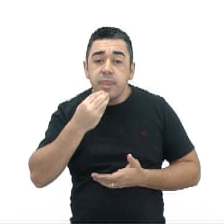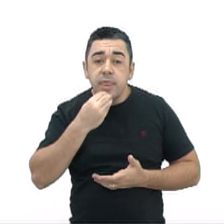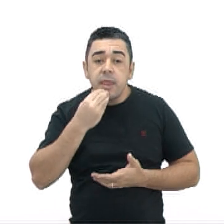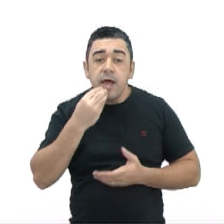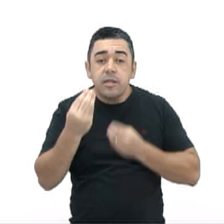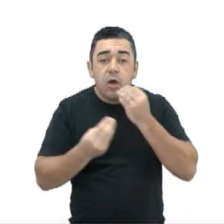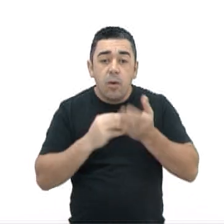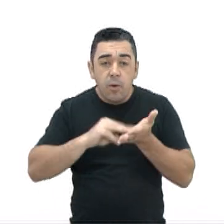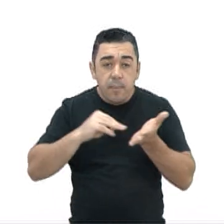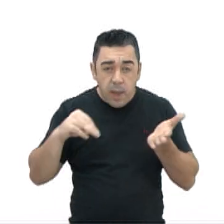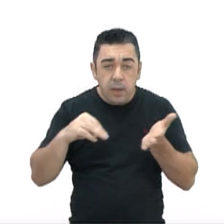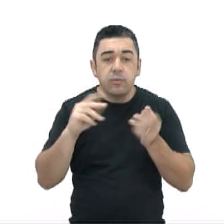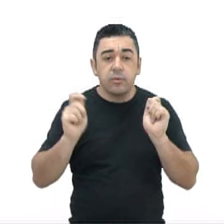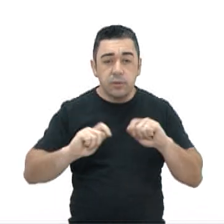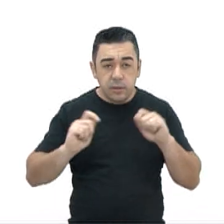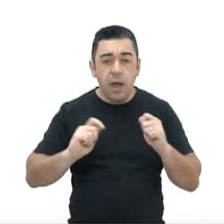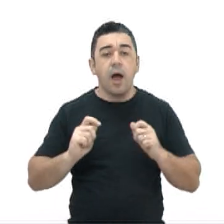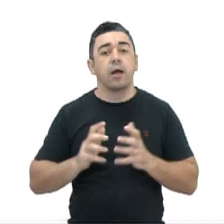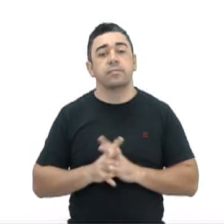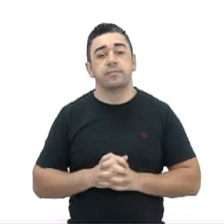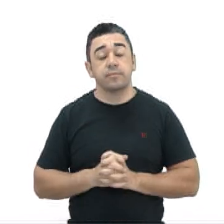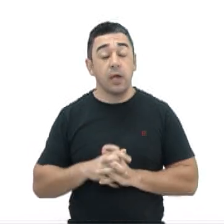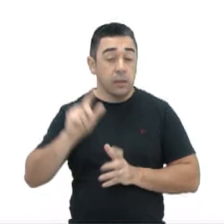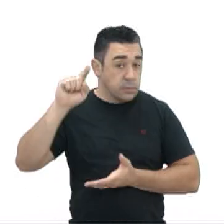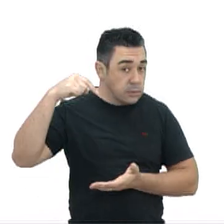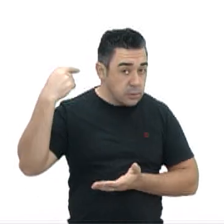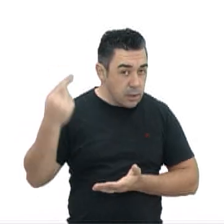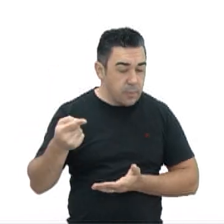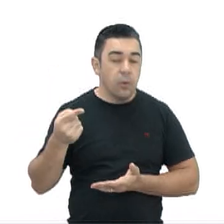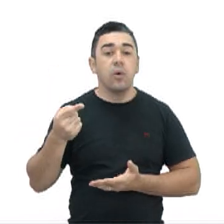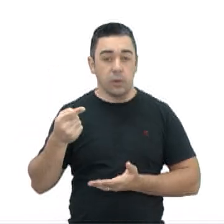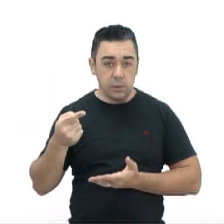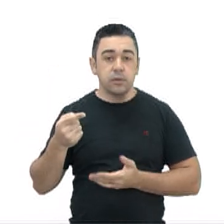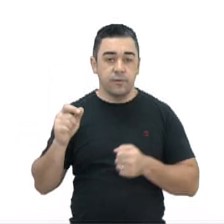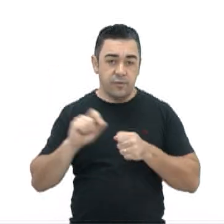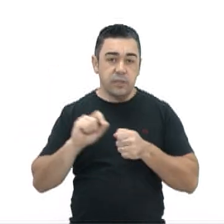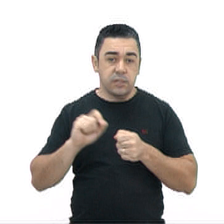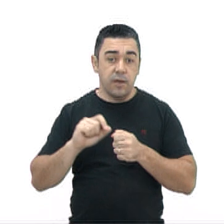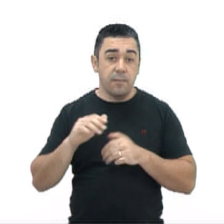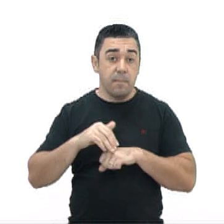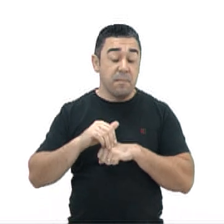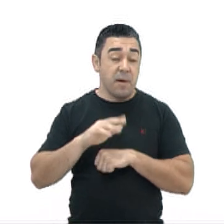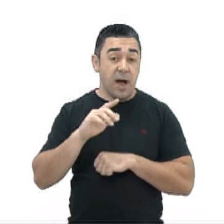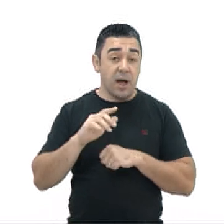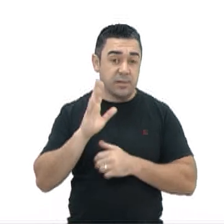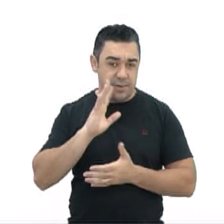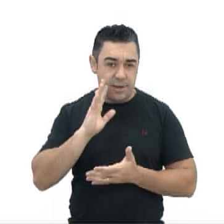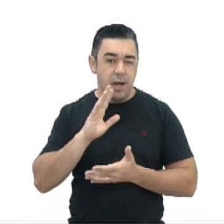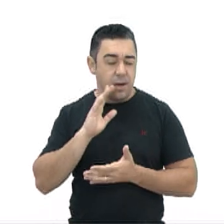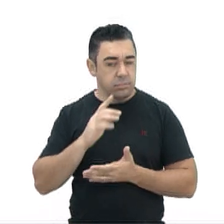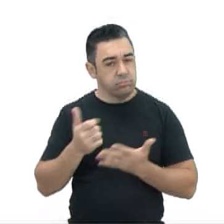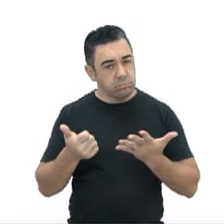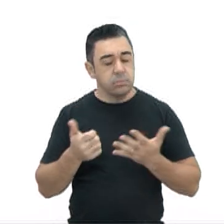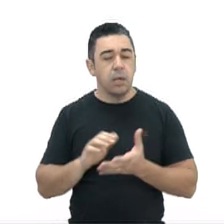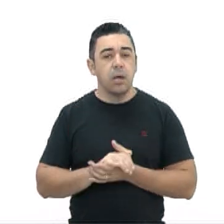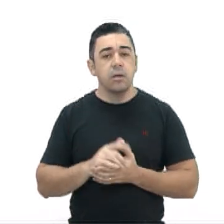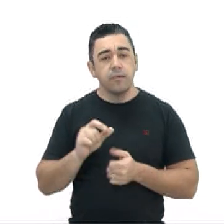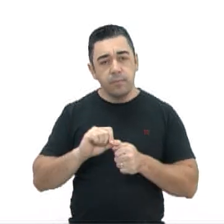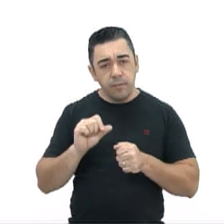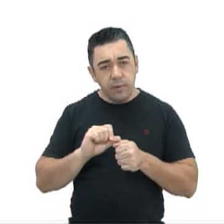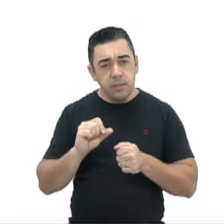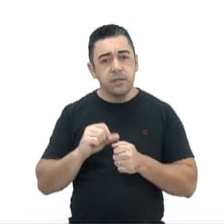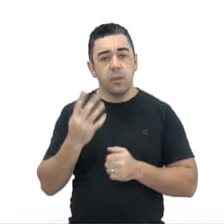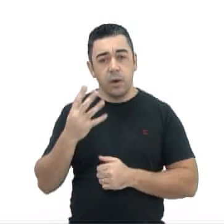método funciona, tá? Como dá certo. E depois, a gente vai fazer em raízes mais legais, tá bom? Por enquanto, vamos fazer aqui a raiz